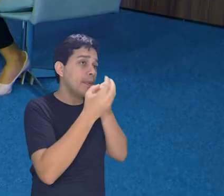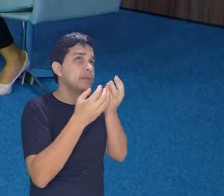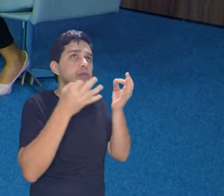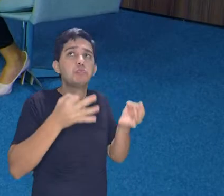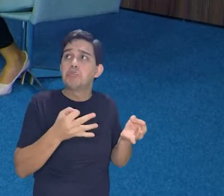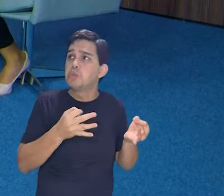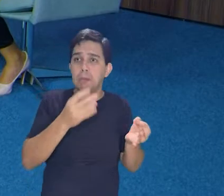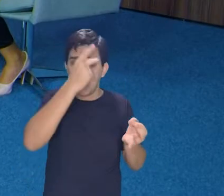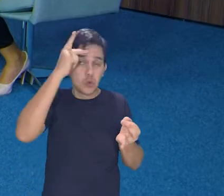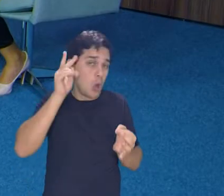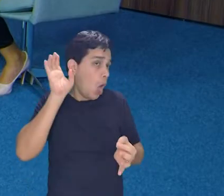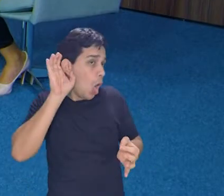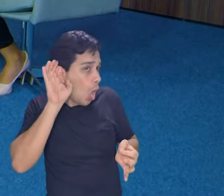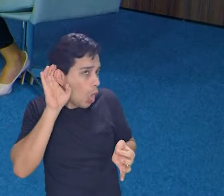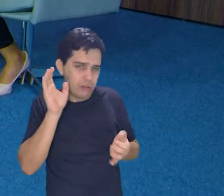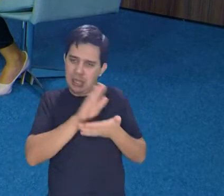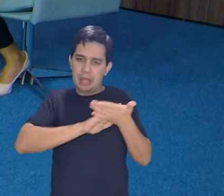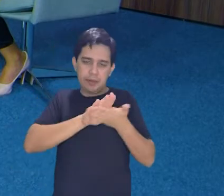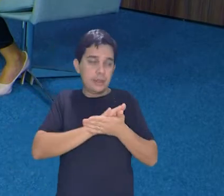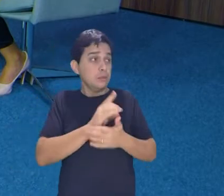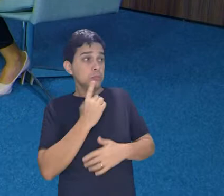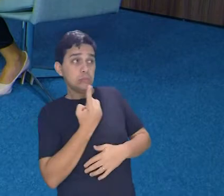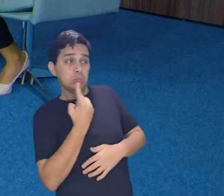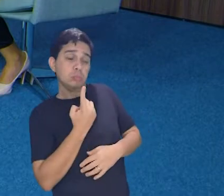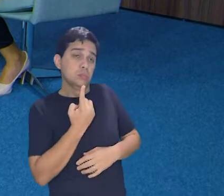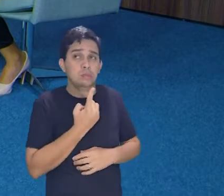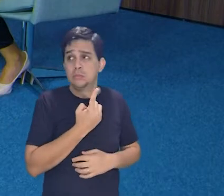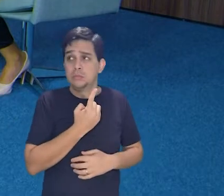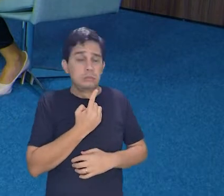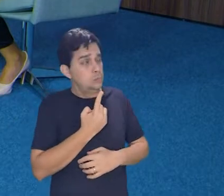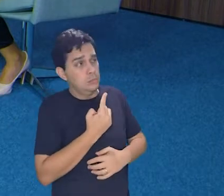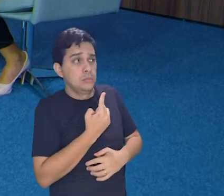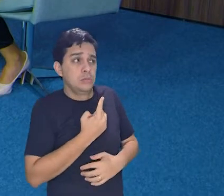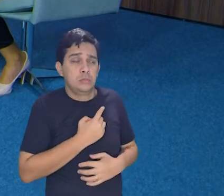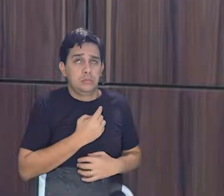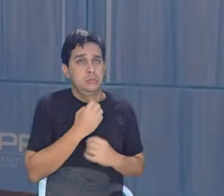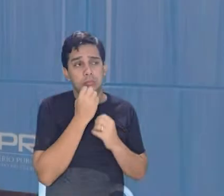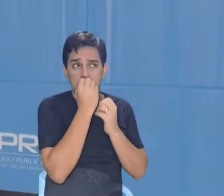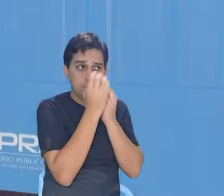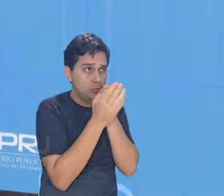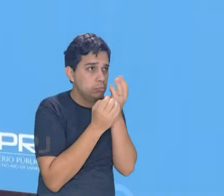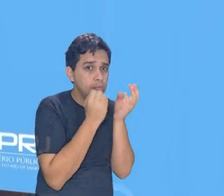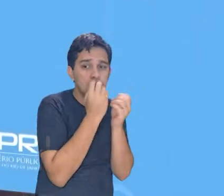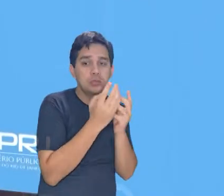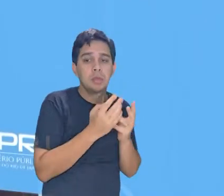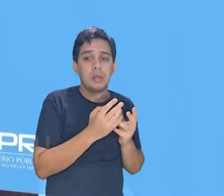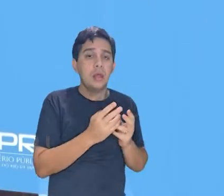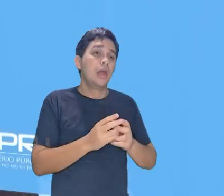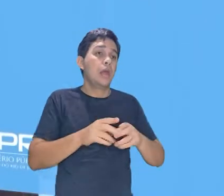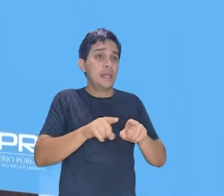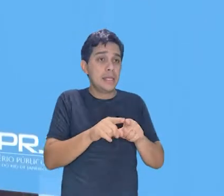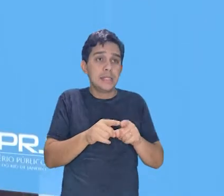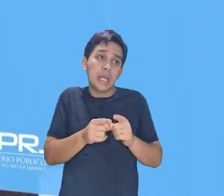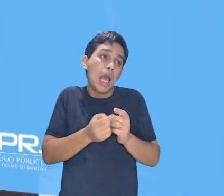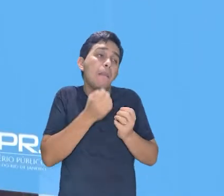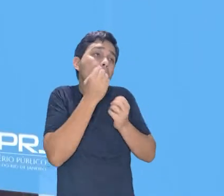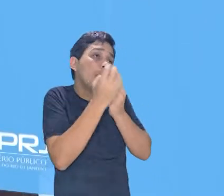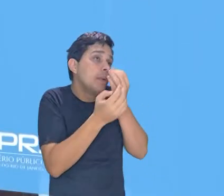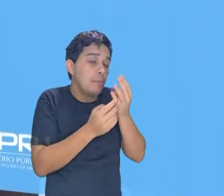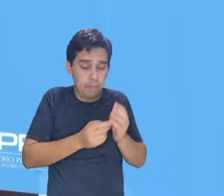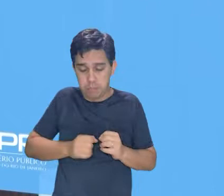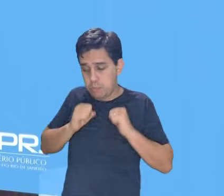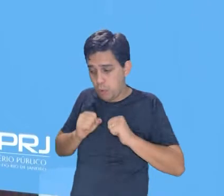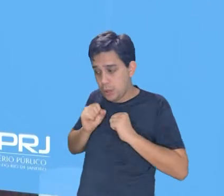depoimento especial, ele deve ser realizado mediante gravação de áudio e imagem,